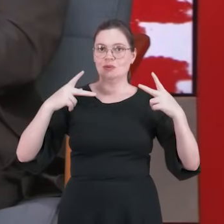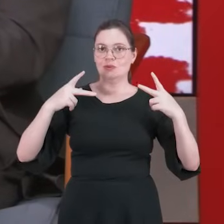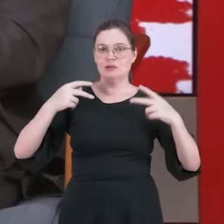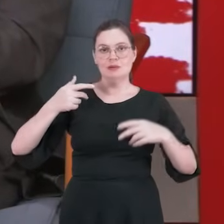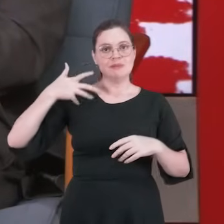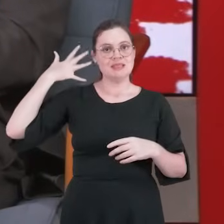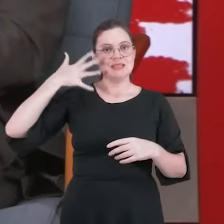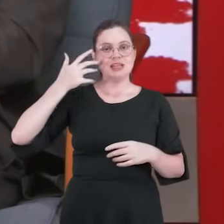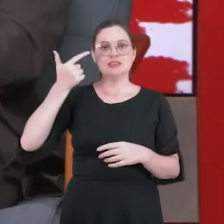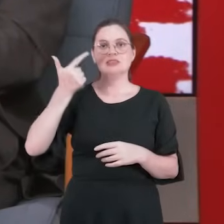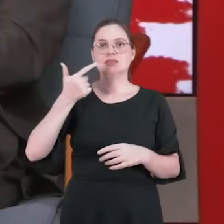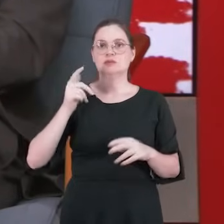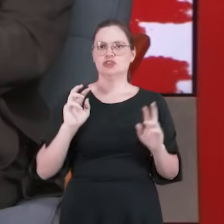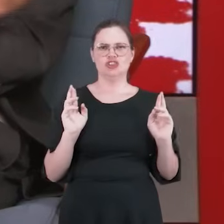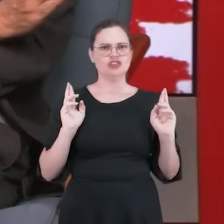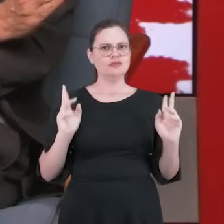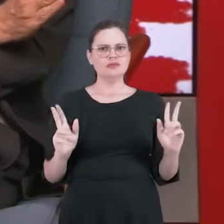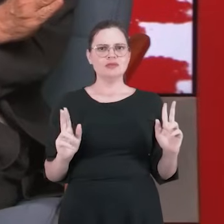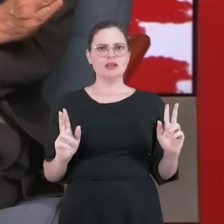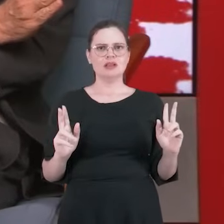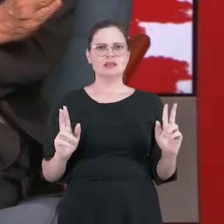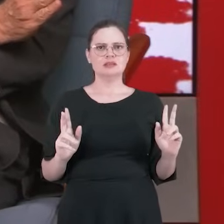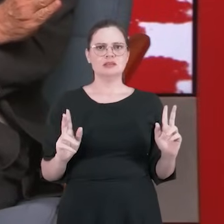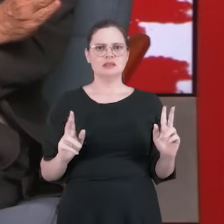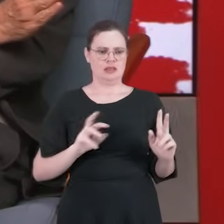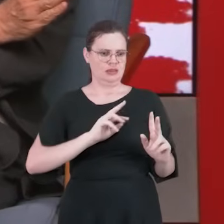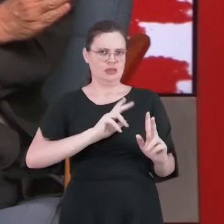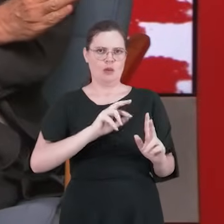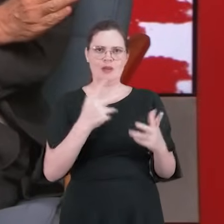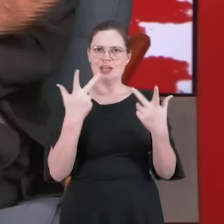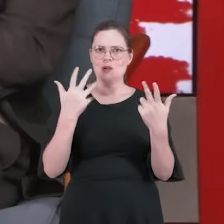abordando algo diferente